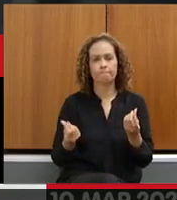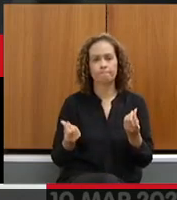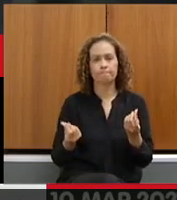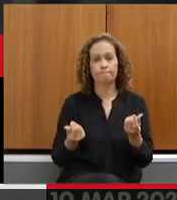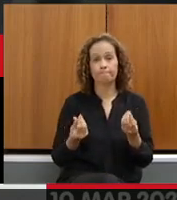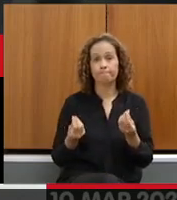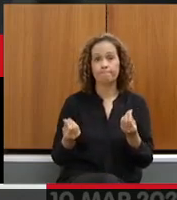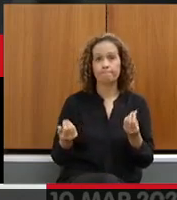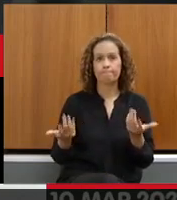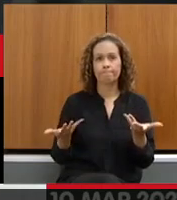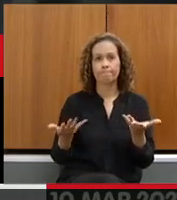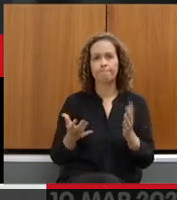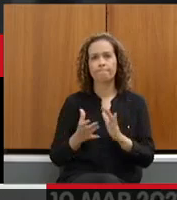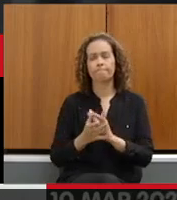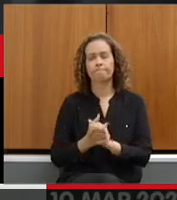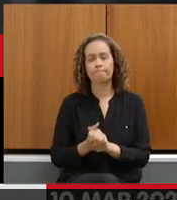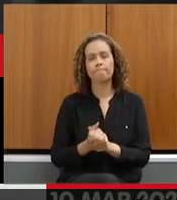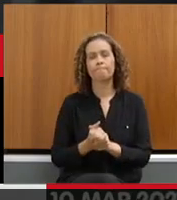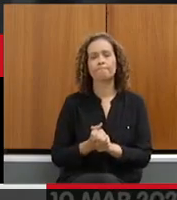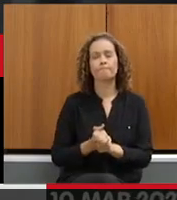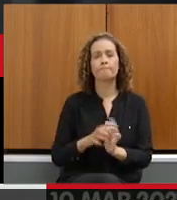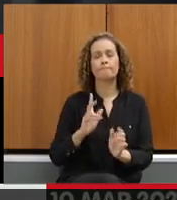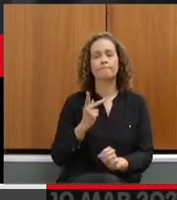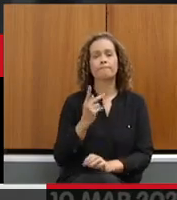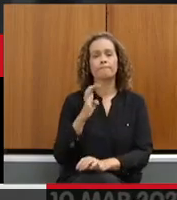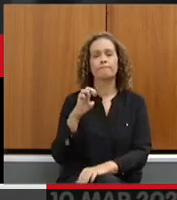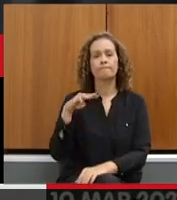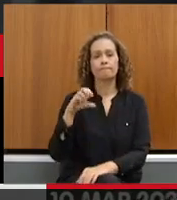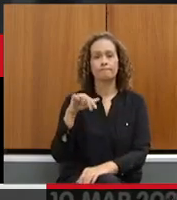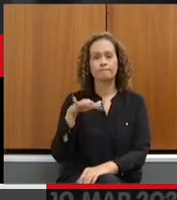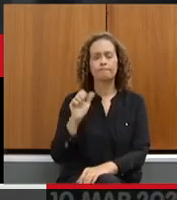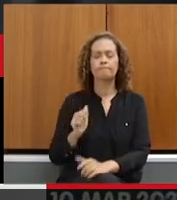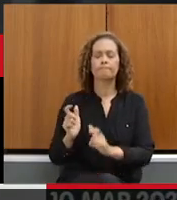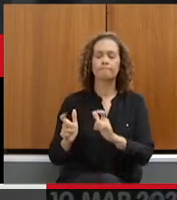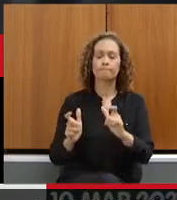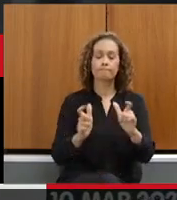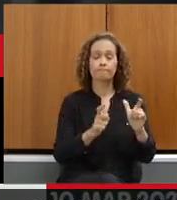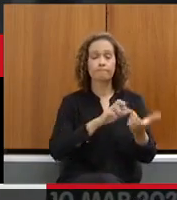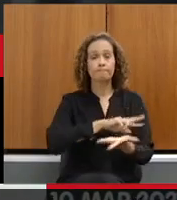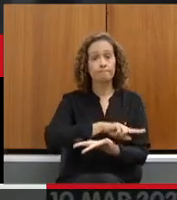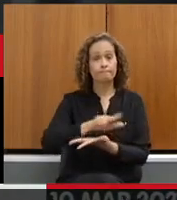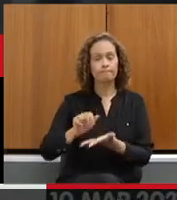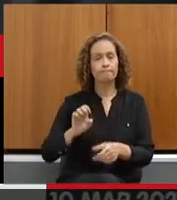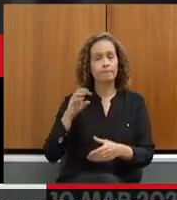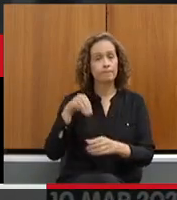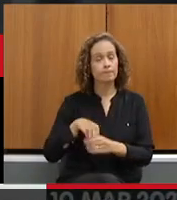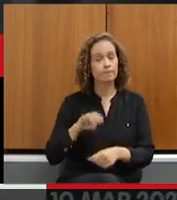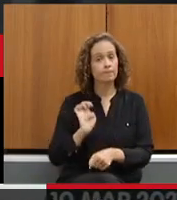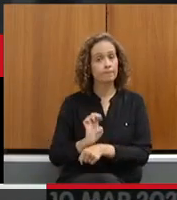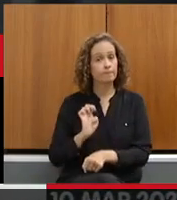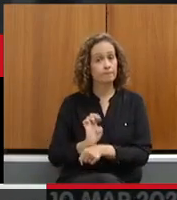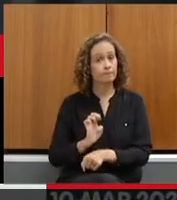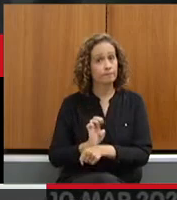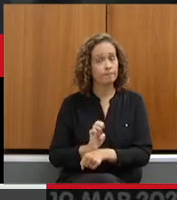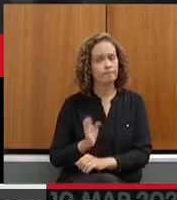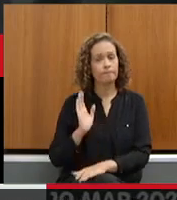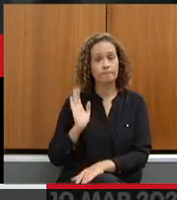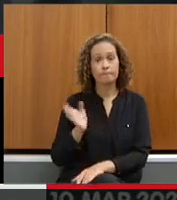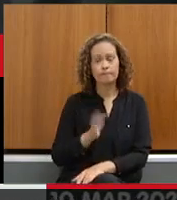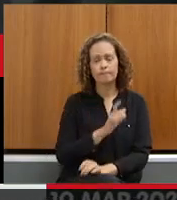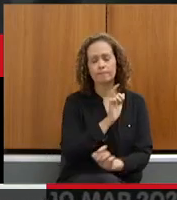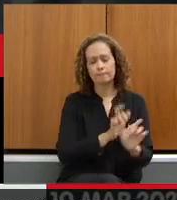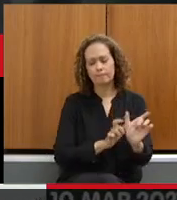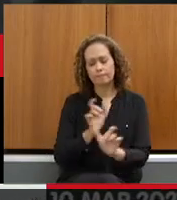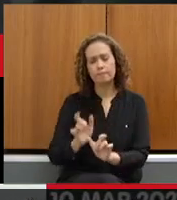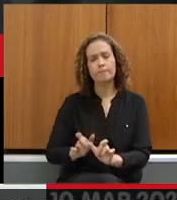e as várias estruturas do Hemominas espalhadas pelo Estado praticamente todas já estão com todos os servidores